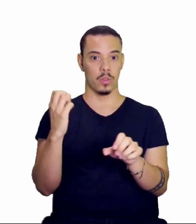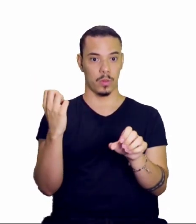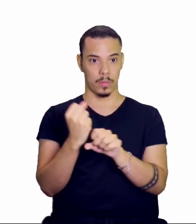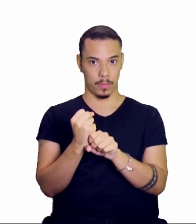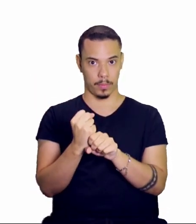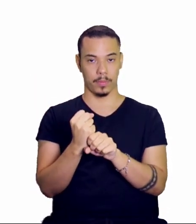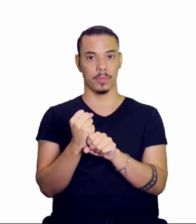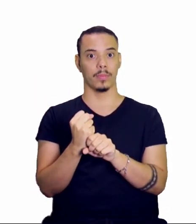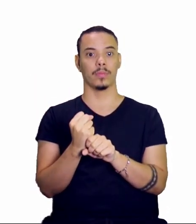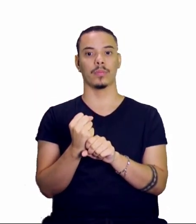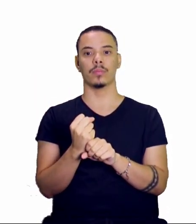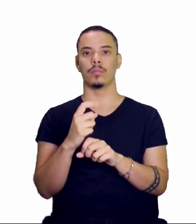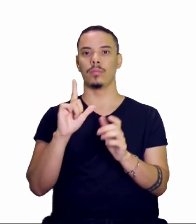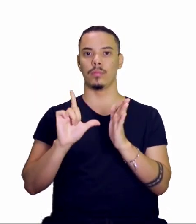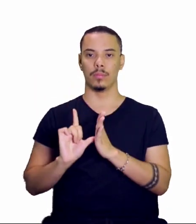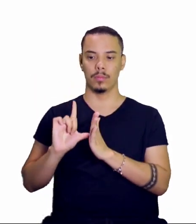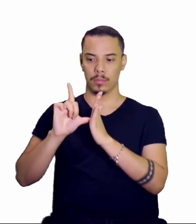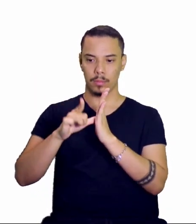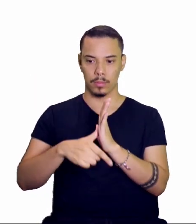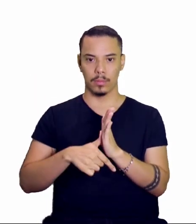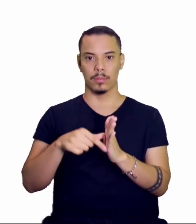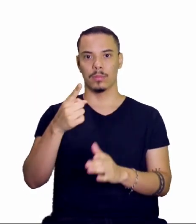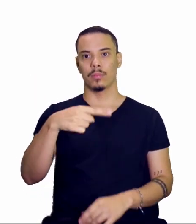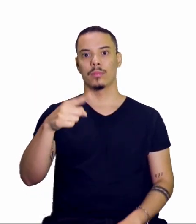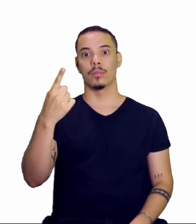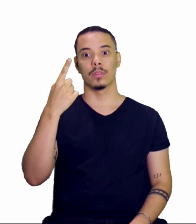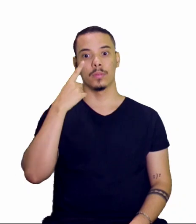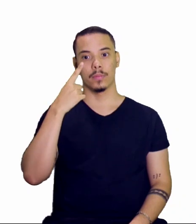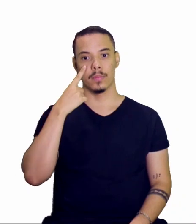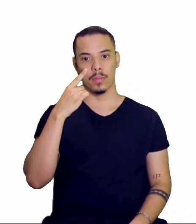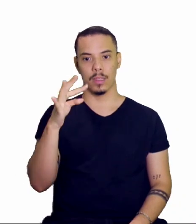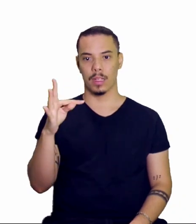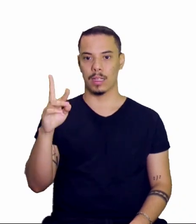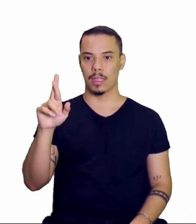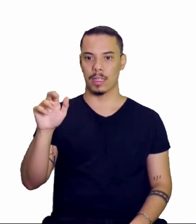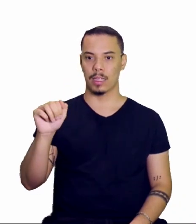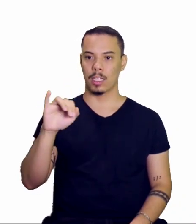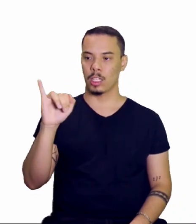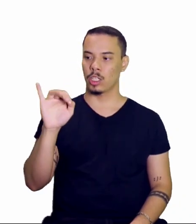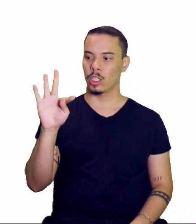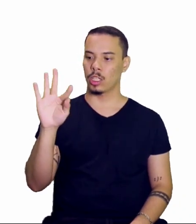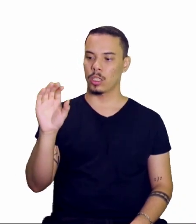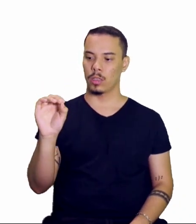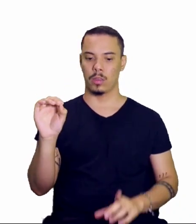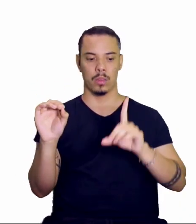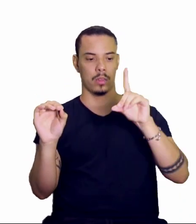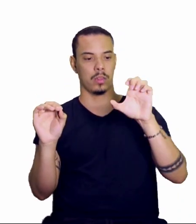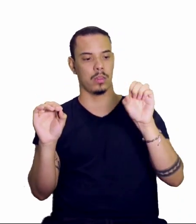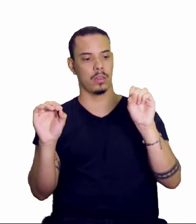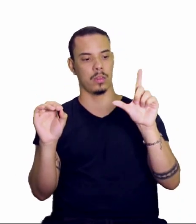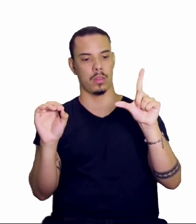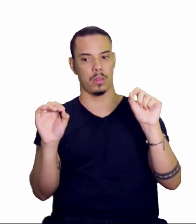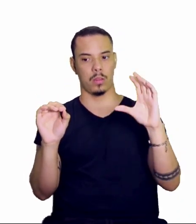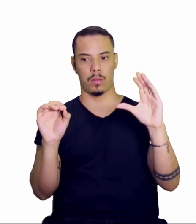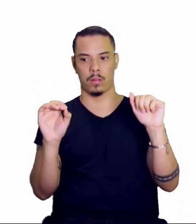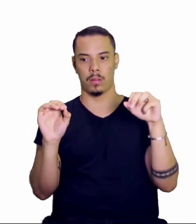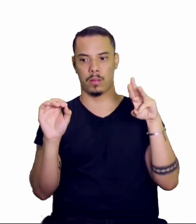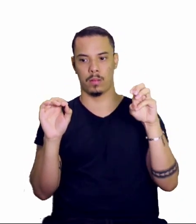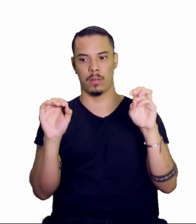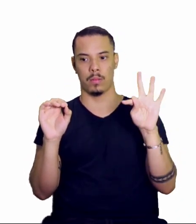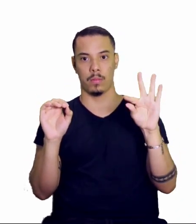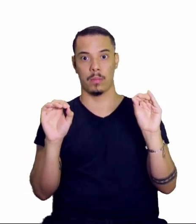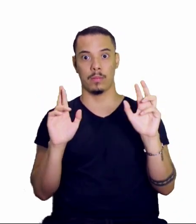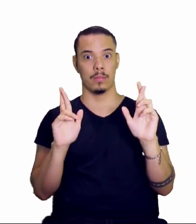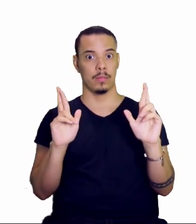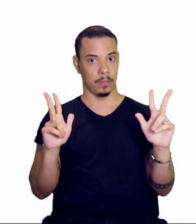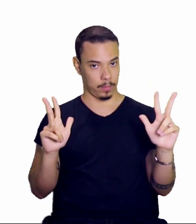trajeto. Mais tarde, vocês vão ver aqui em física a diferença entre trajetória, trajeto e deslocamento. Mas Exatamente. calma aí, não se